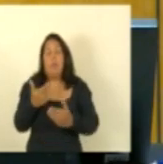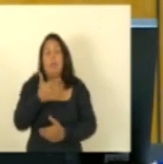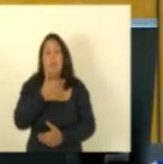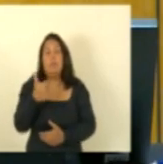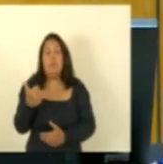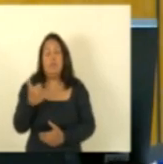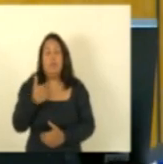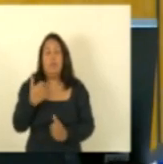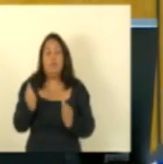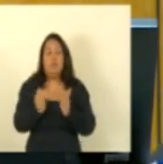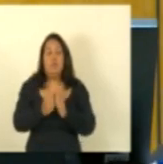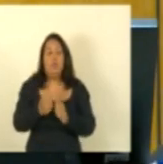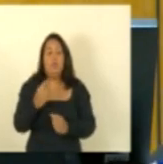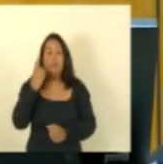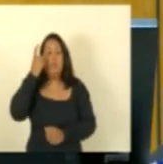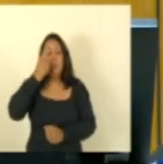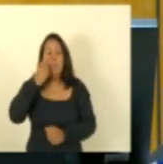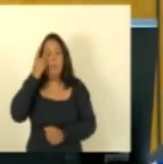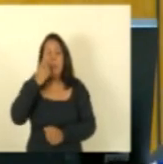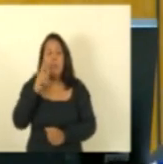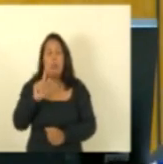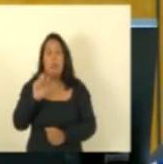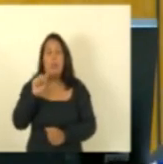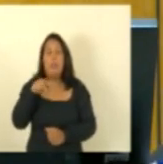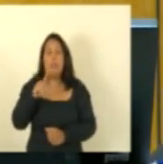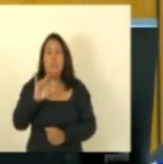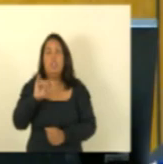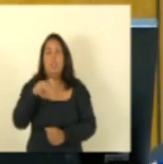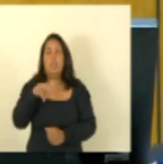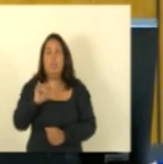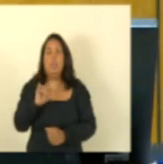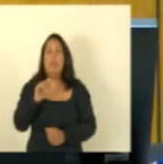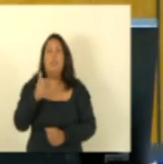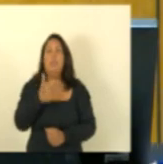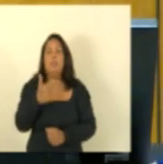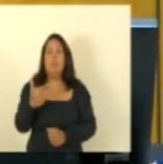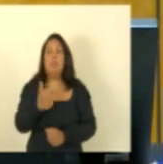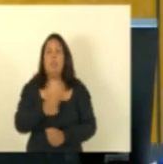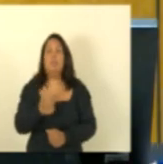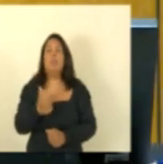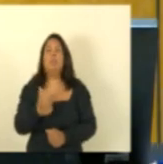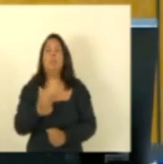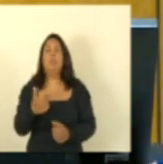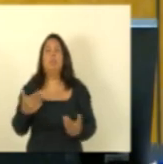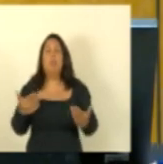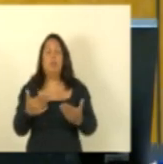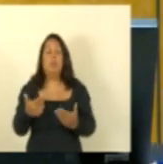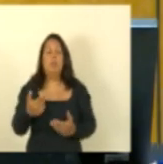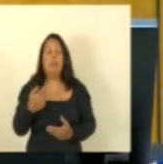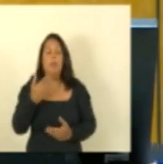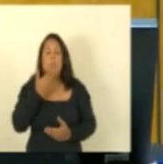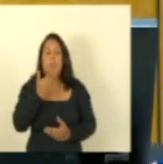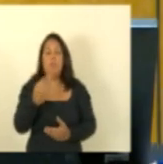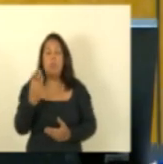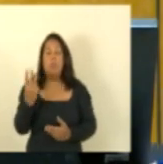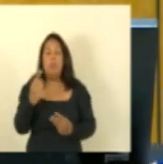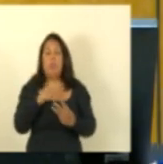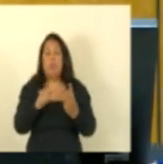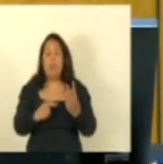com a chegada do deputado Gandini, 22 parlamentares em plenário. 3.3, requerimento de